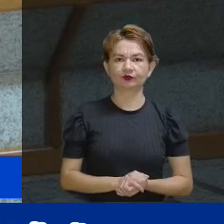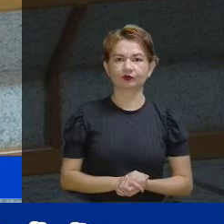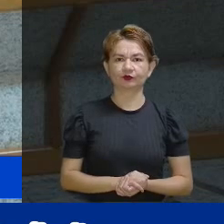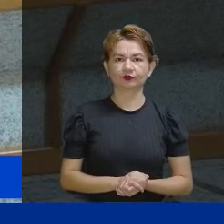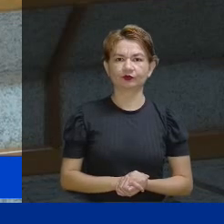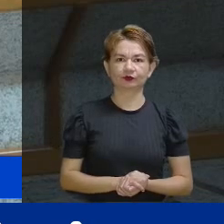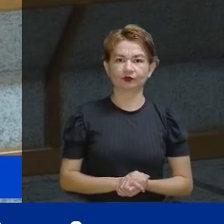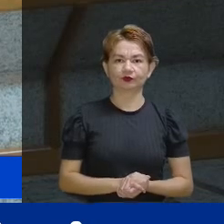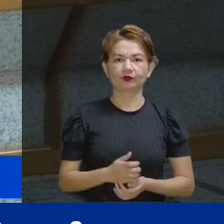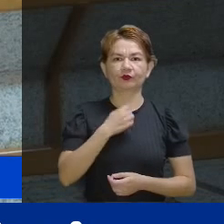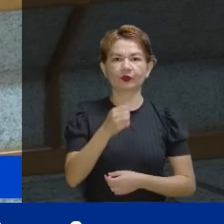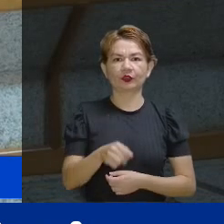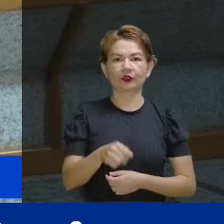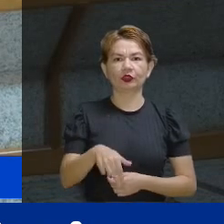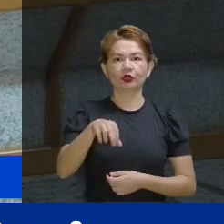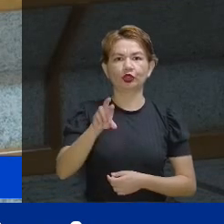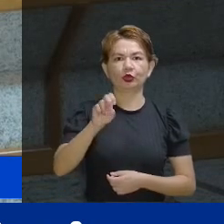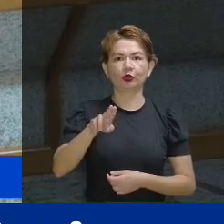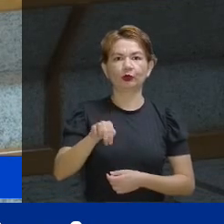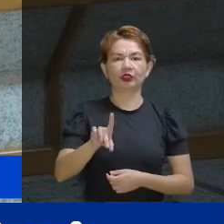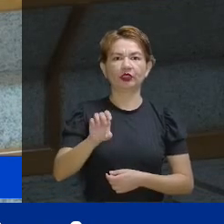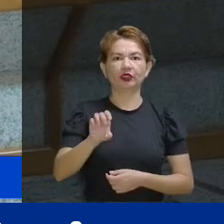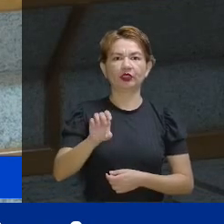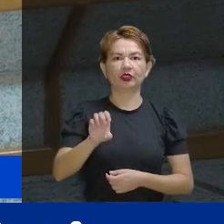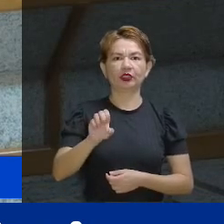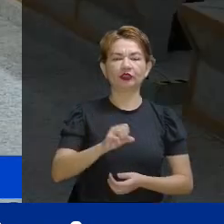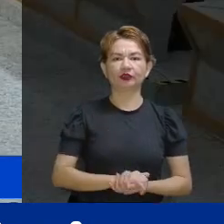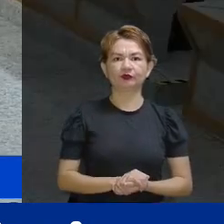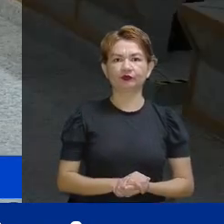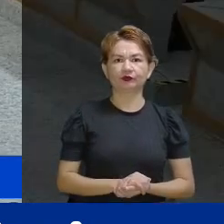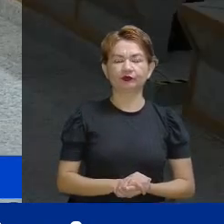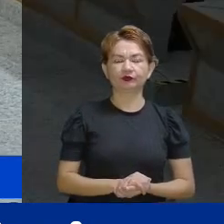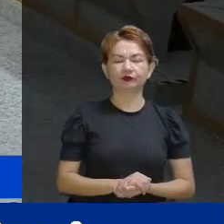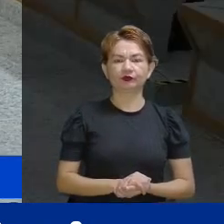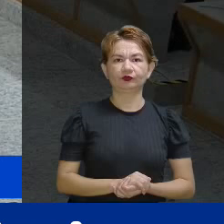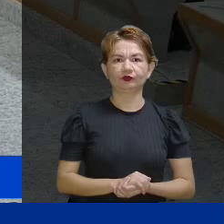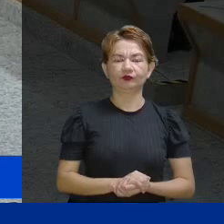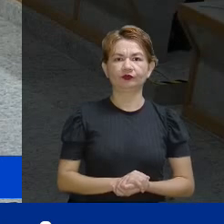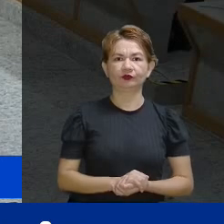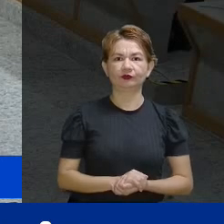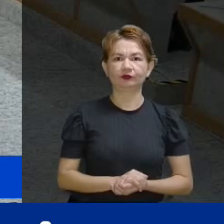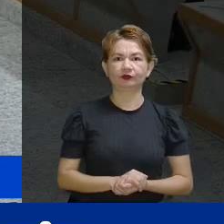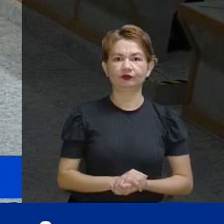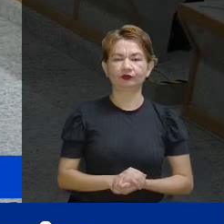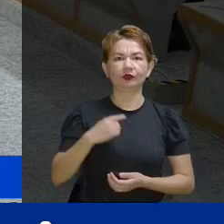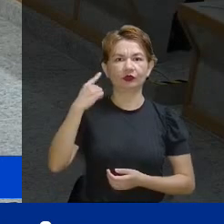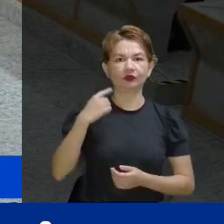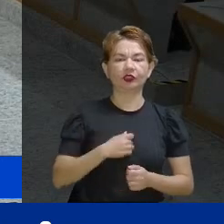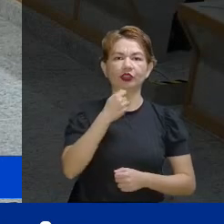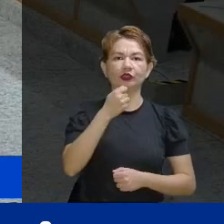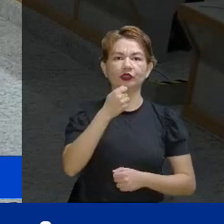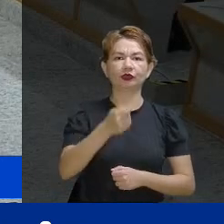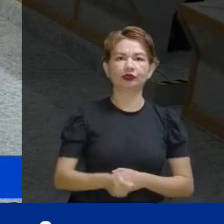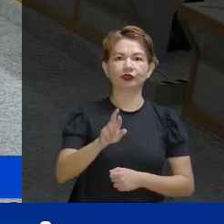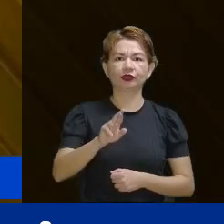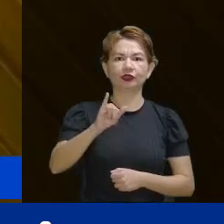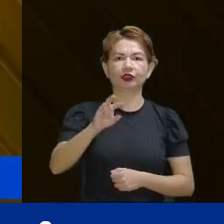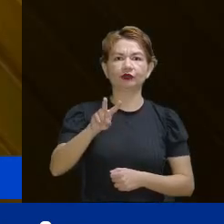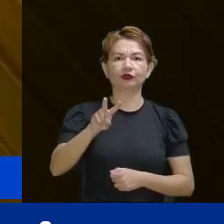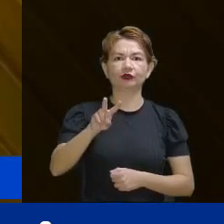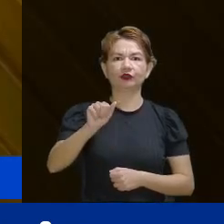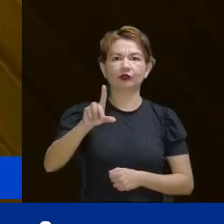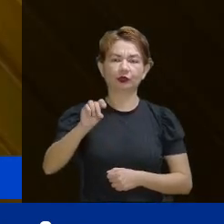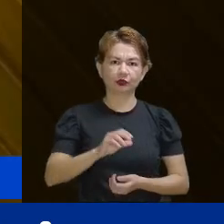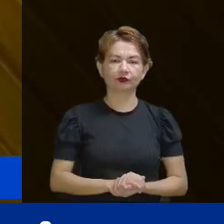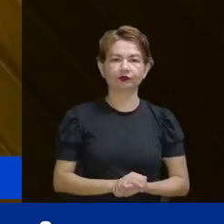juiz de direito Normandes Antônio de Souza. O excelentíssimo advogado juiz Rivaldo Valente Freire.